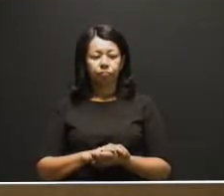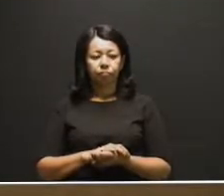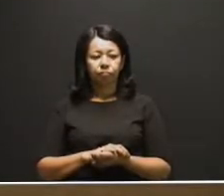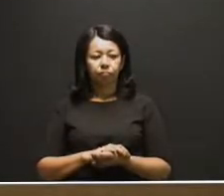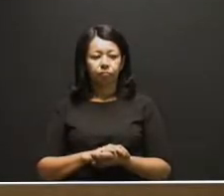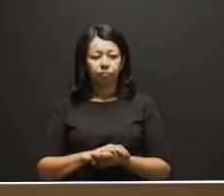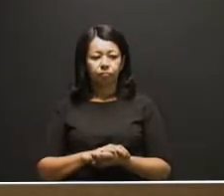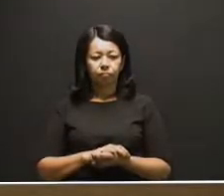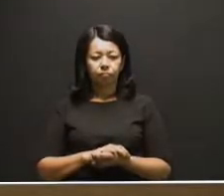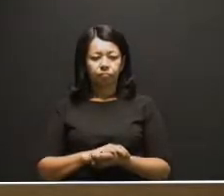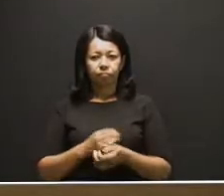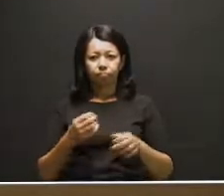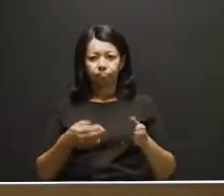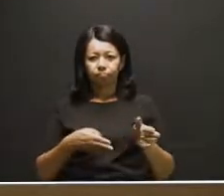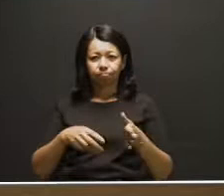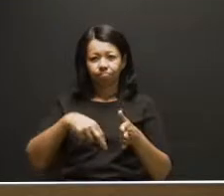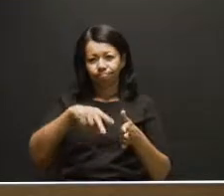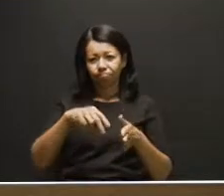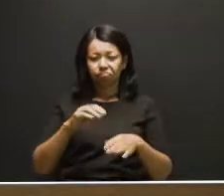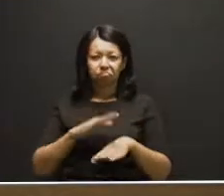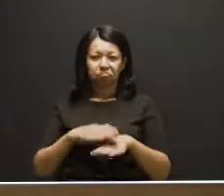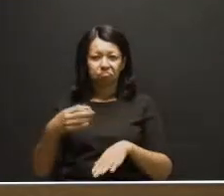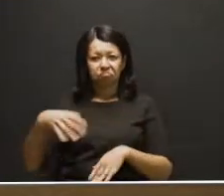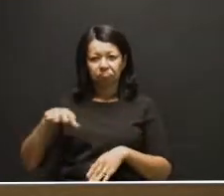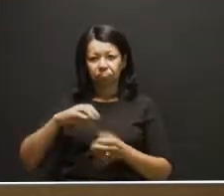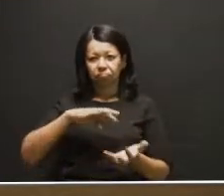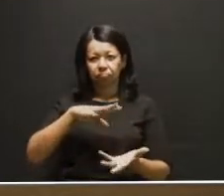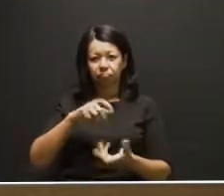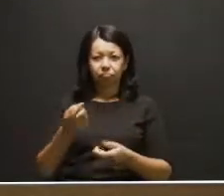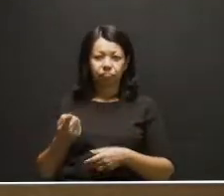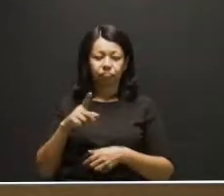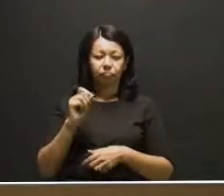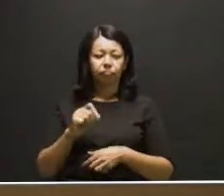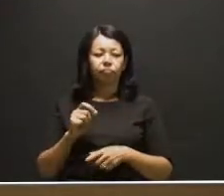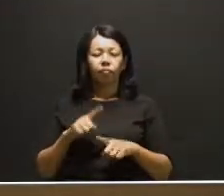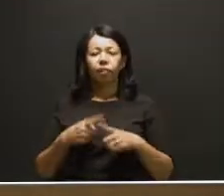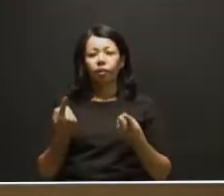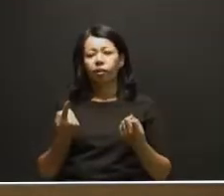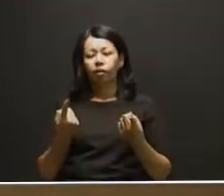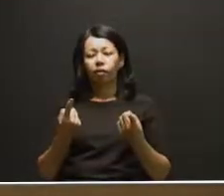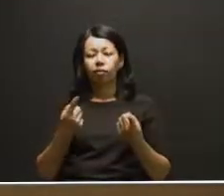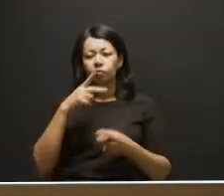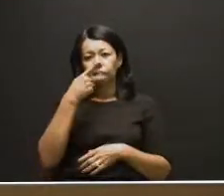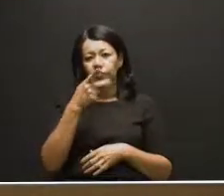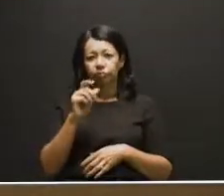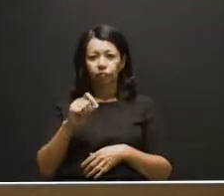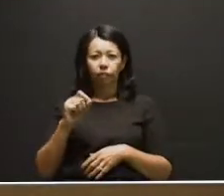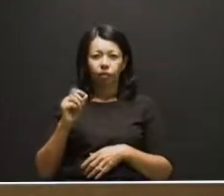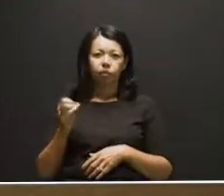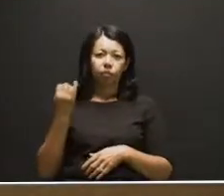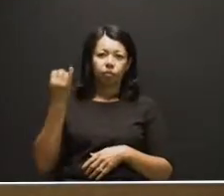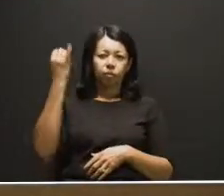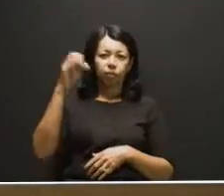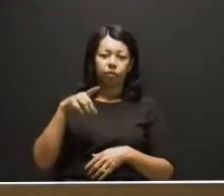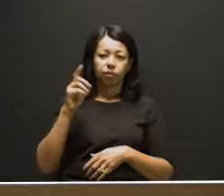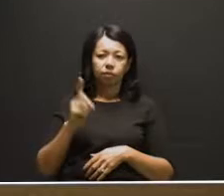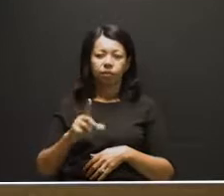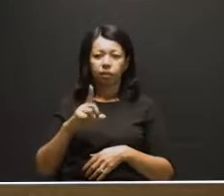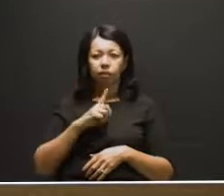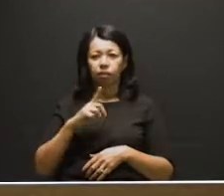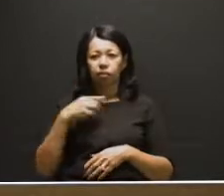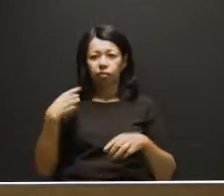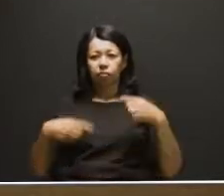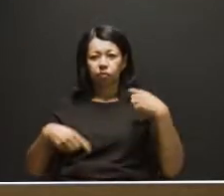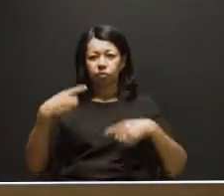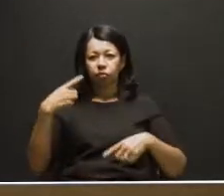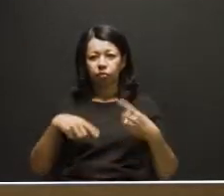caras do mundo quando são consertados mas tirando esse assunto de pauta o importante seria ter uma política